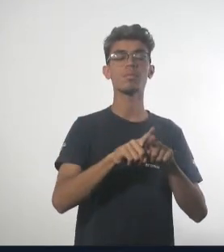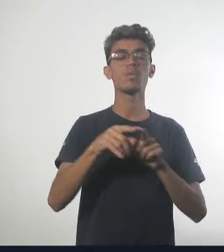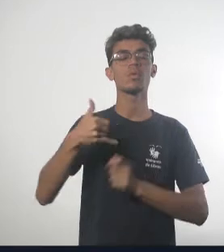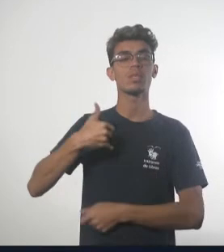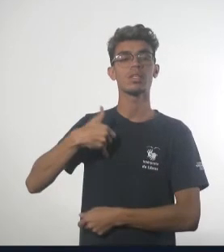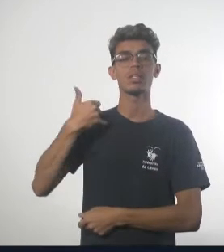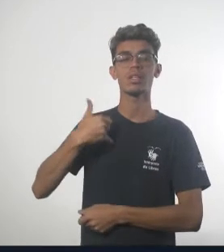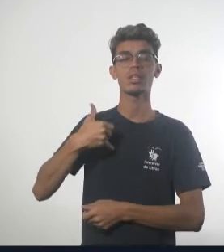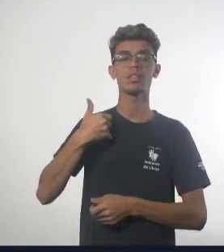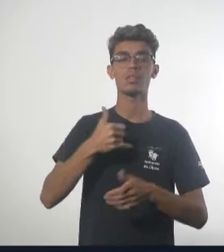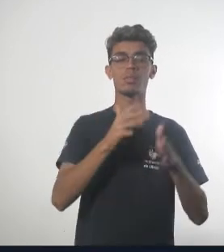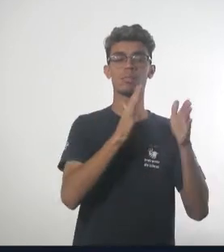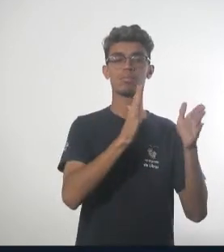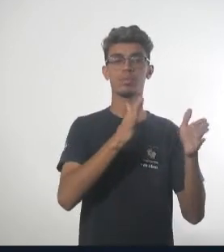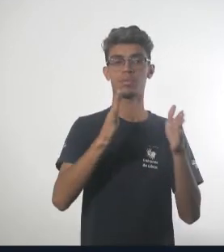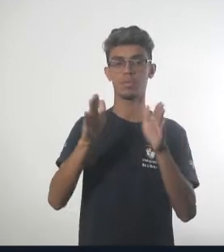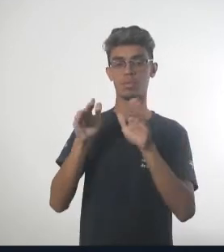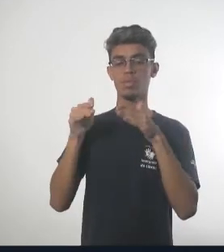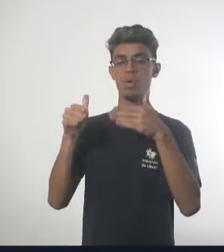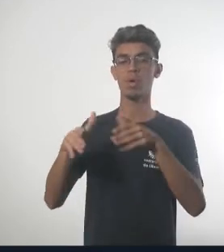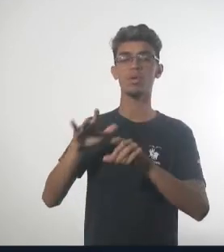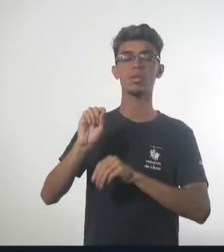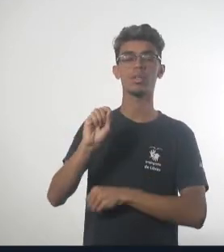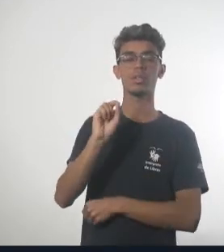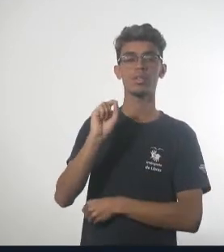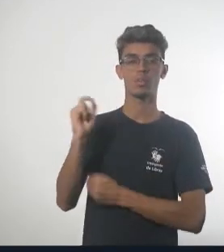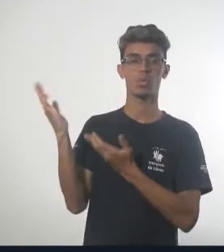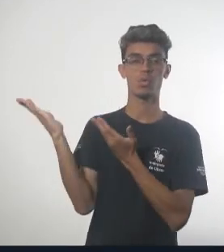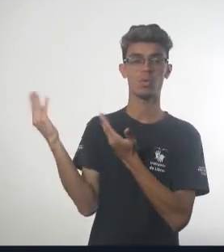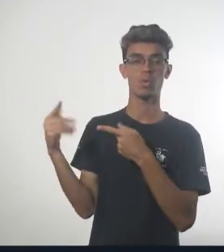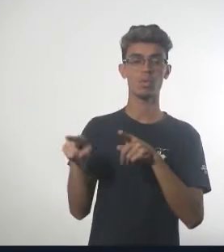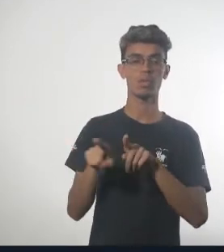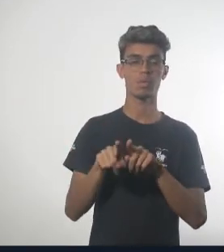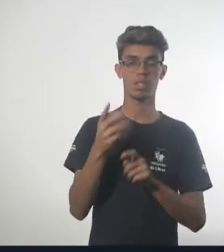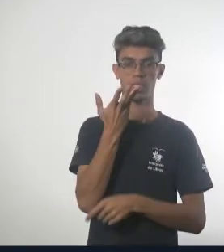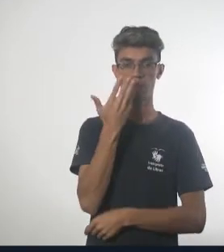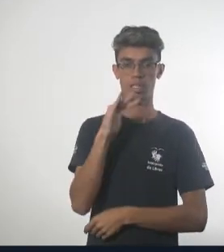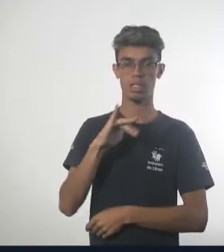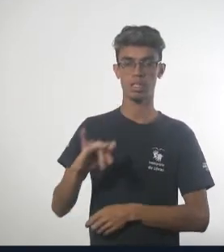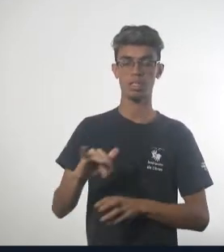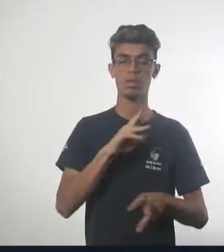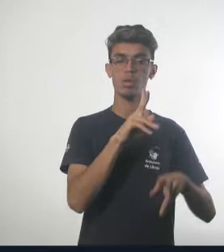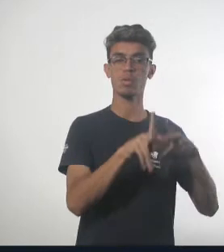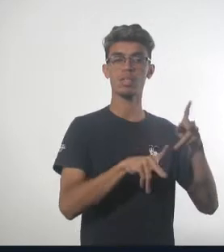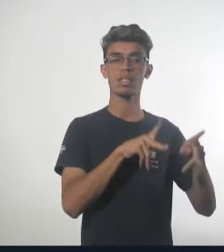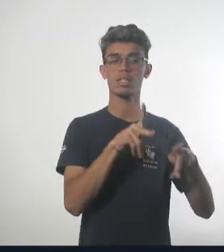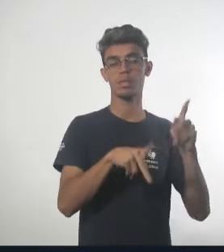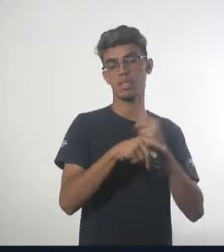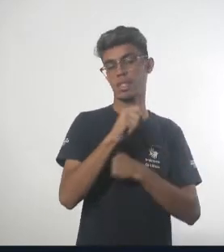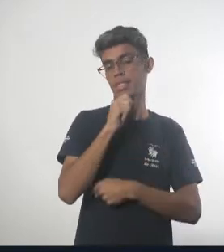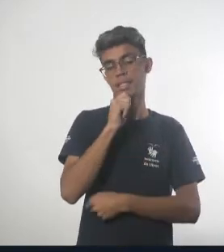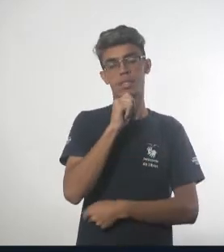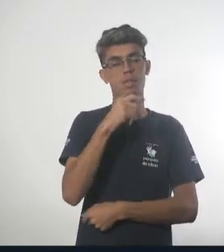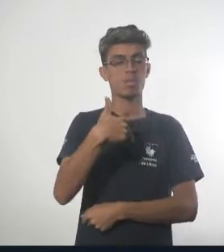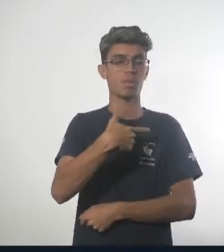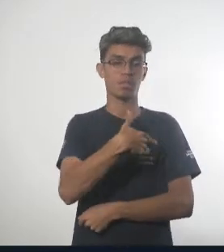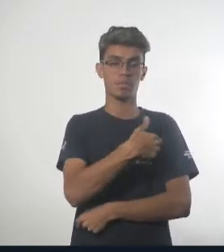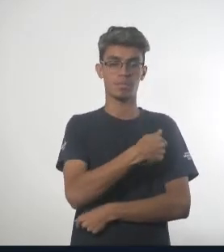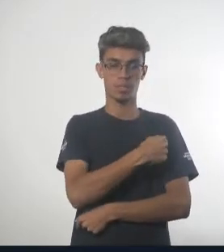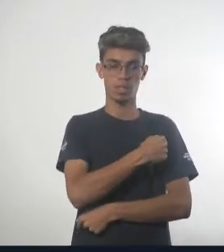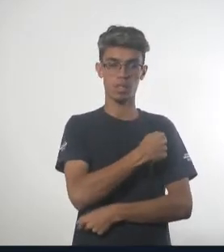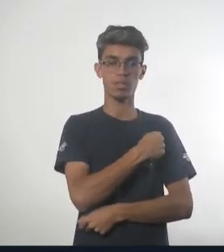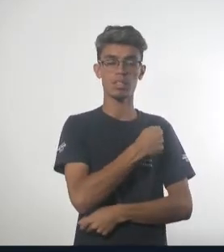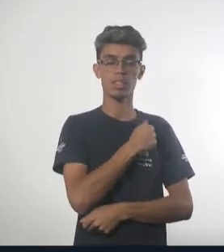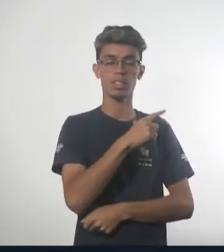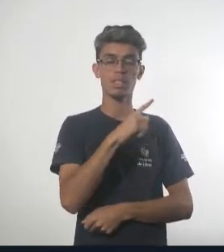etária, com enfoque nas crianças e adolescentes, que era uma preocupação, população que ainda não está vacinada e que nós quisemos olhar com